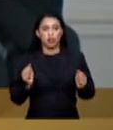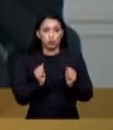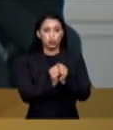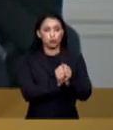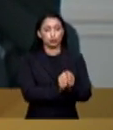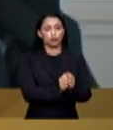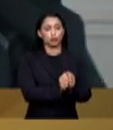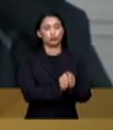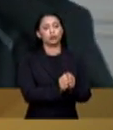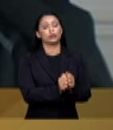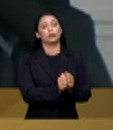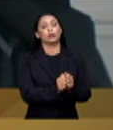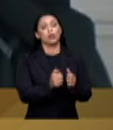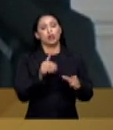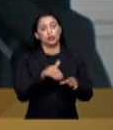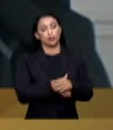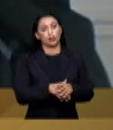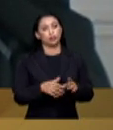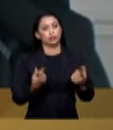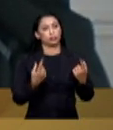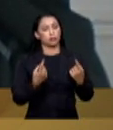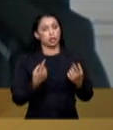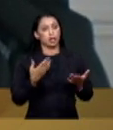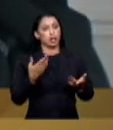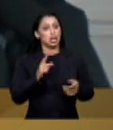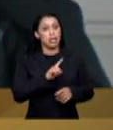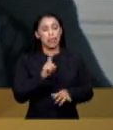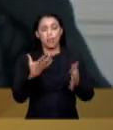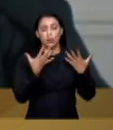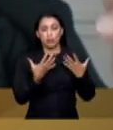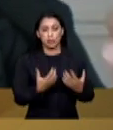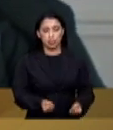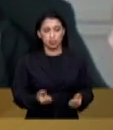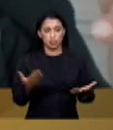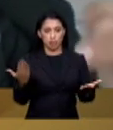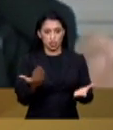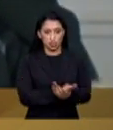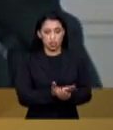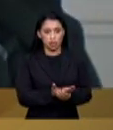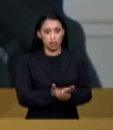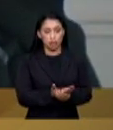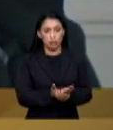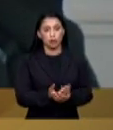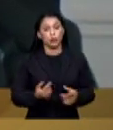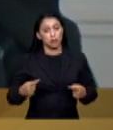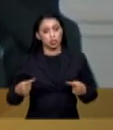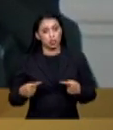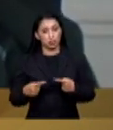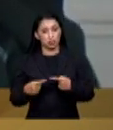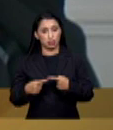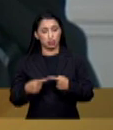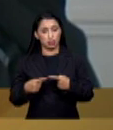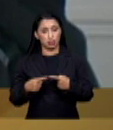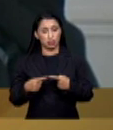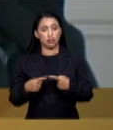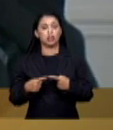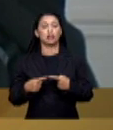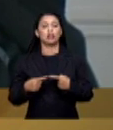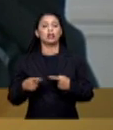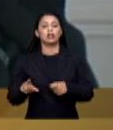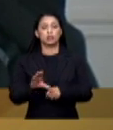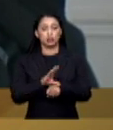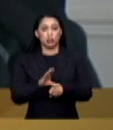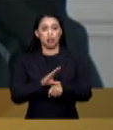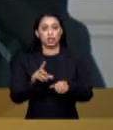divergência pela improcedência da ação e declaração de constitucionalidade do artigo 1º,